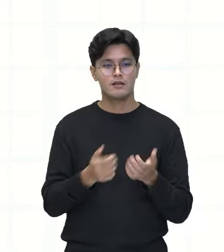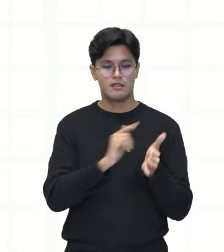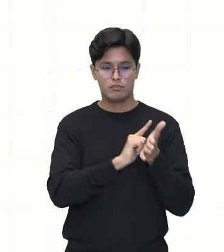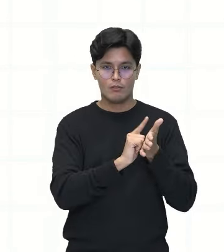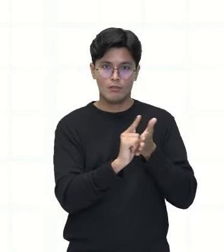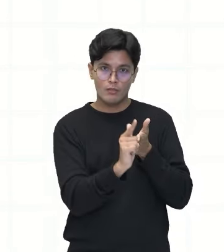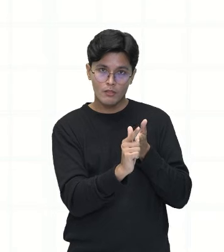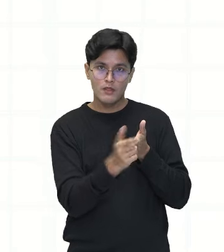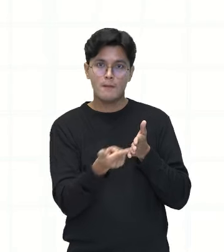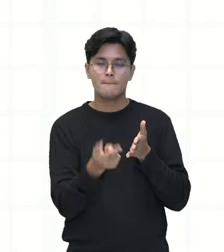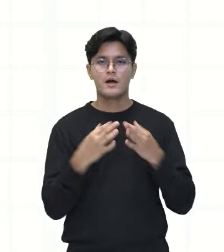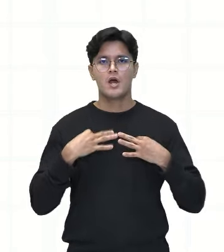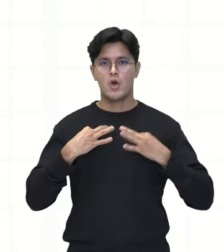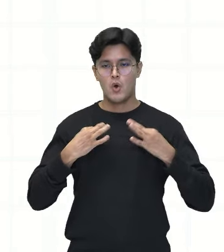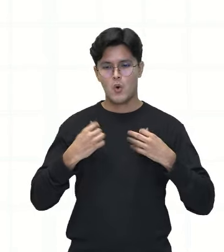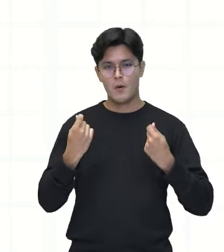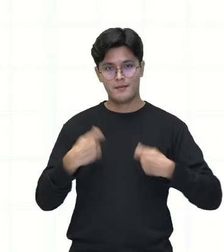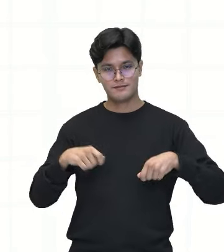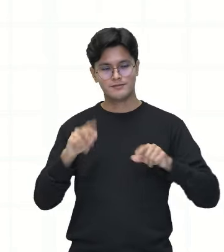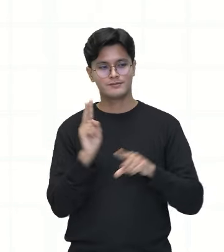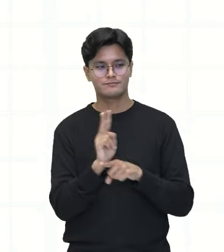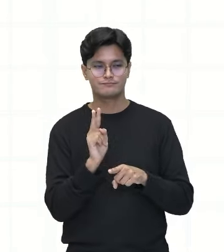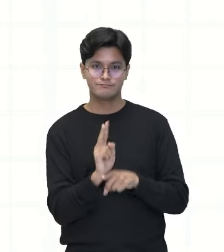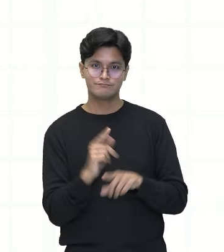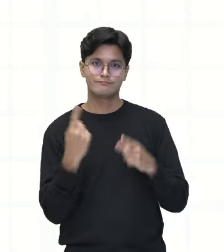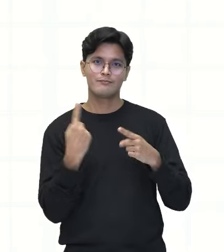precisar supervisionar, né? Porque ele pode